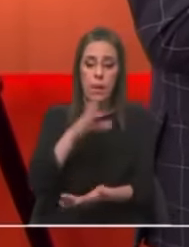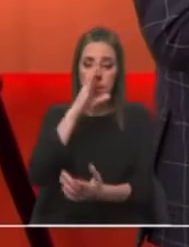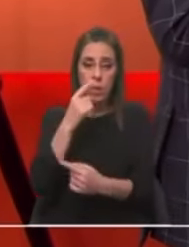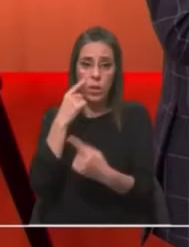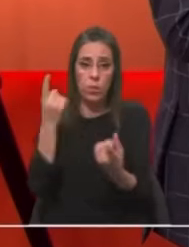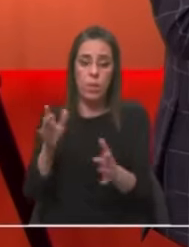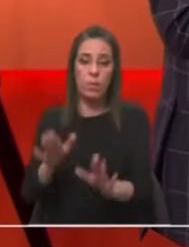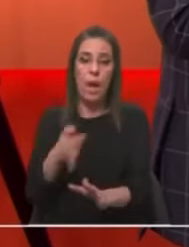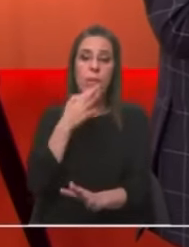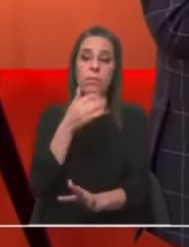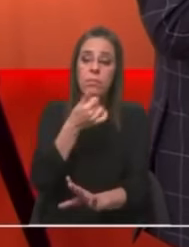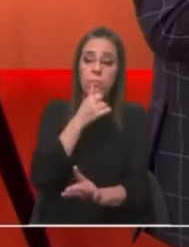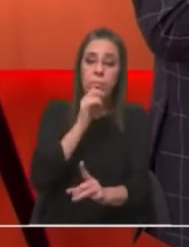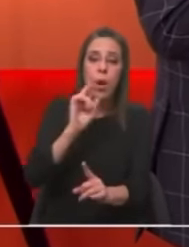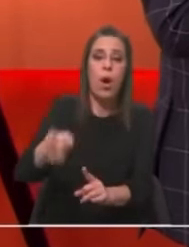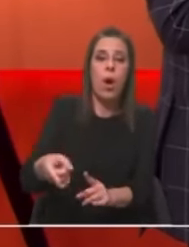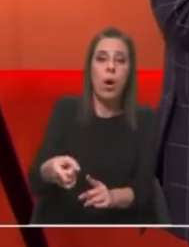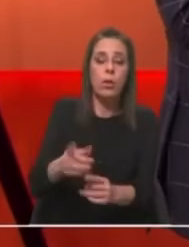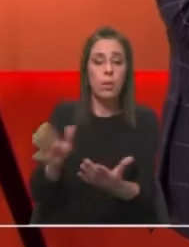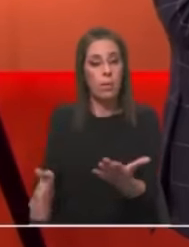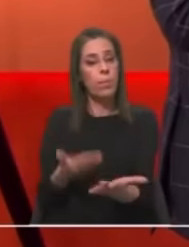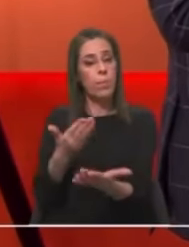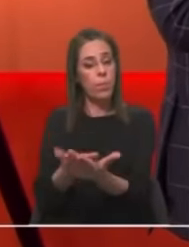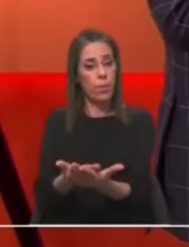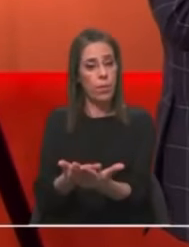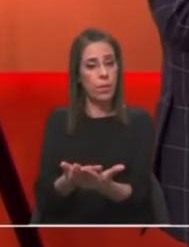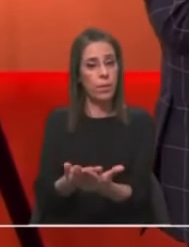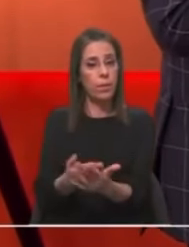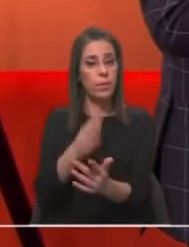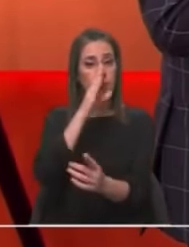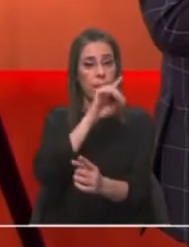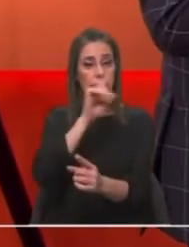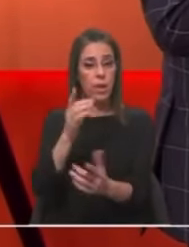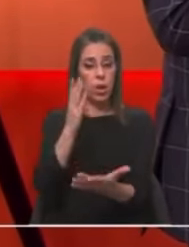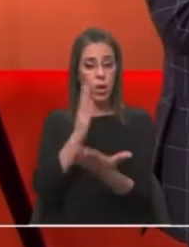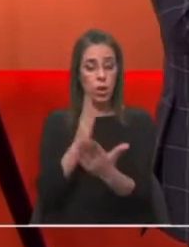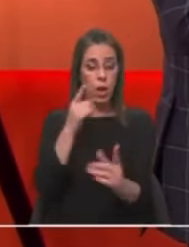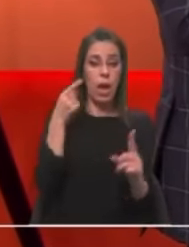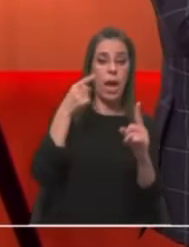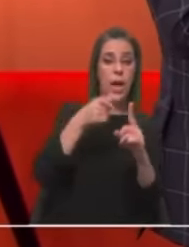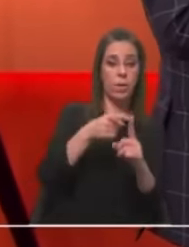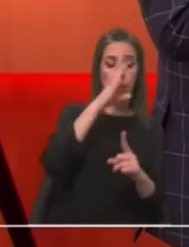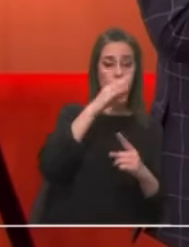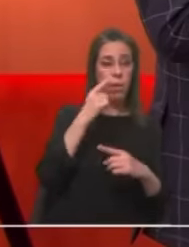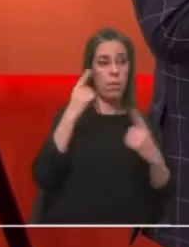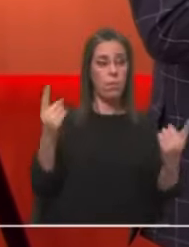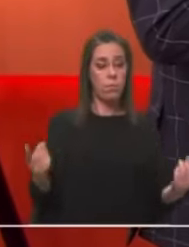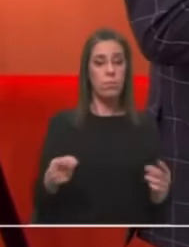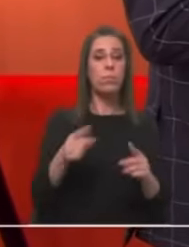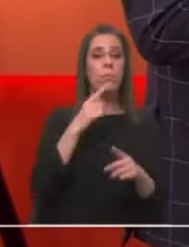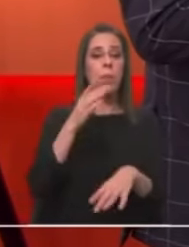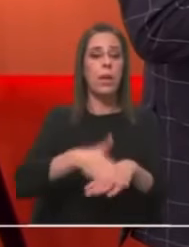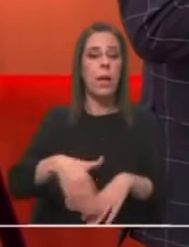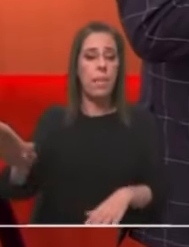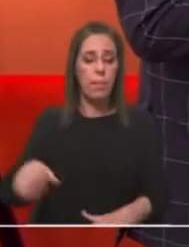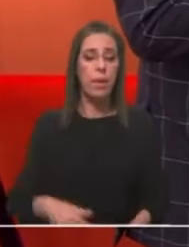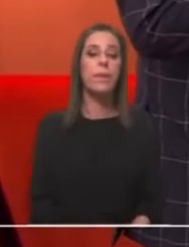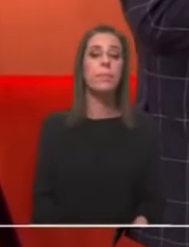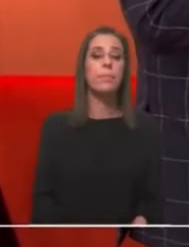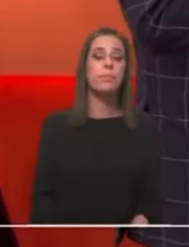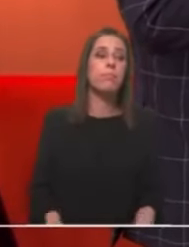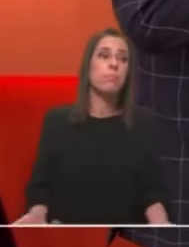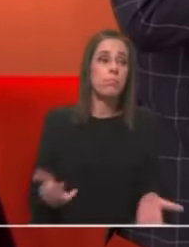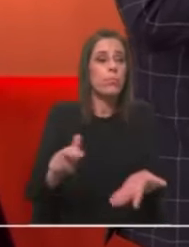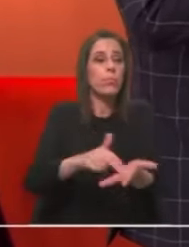Público decida propor, porque é assim, se for só para ser constituído arguído, o Ministério Público constituiu arguído e mandou embora. E